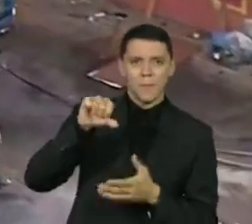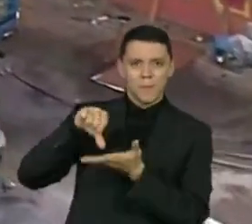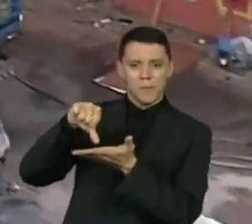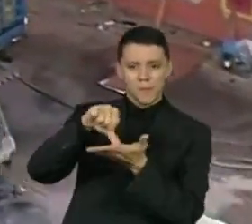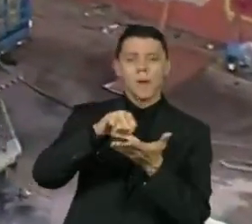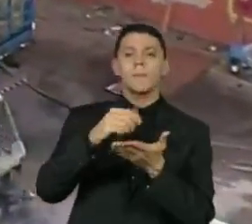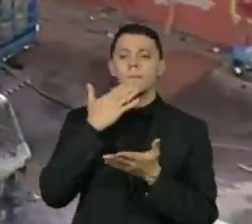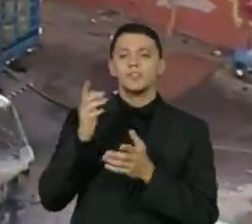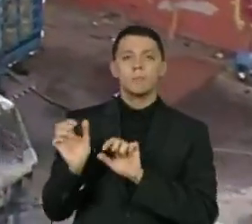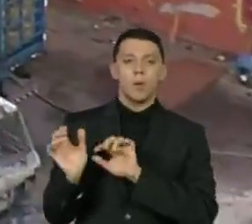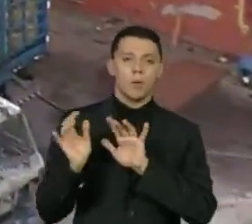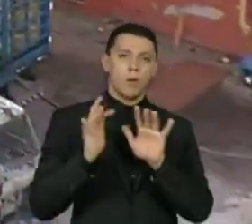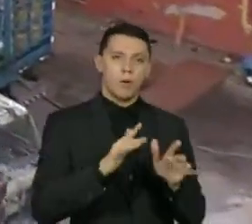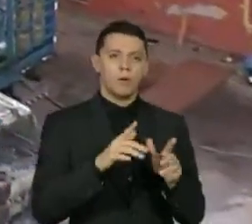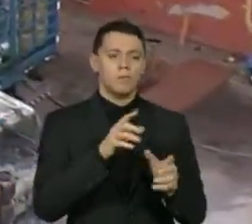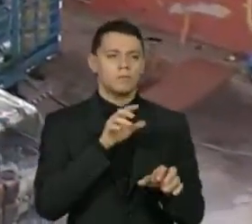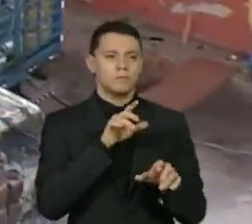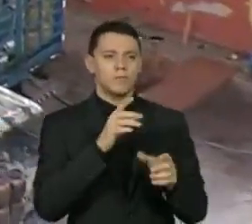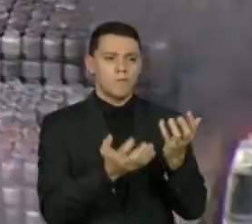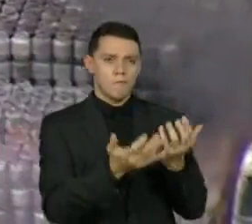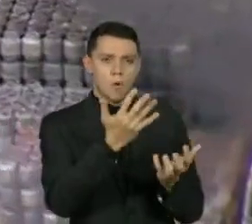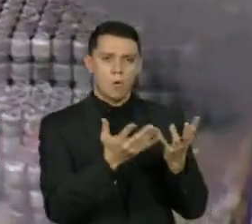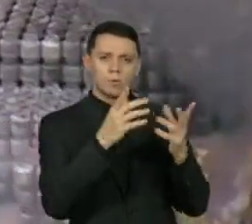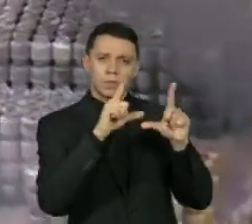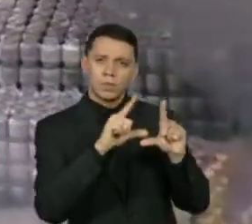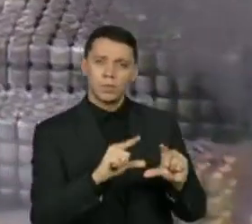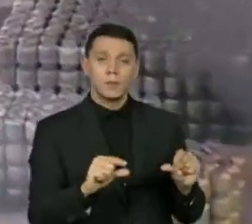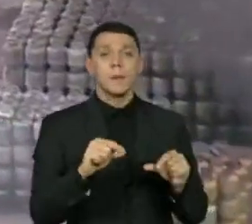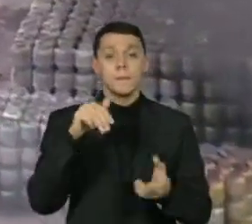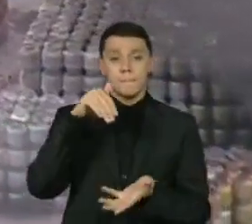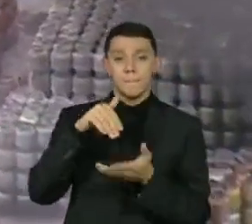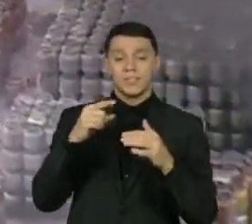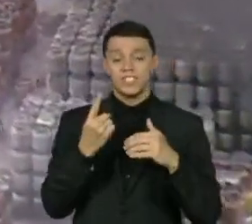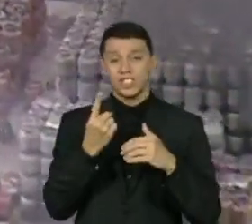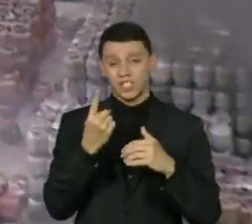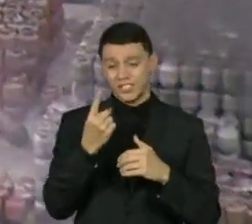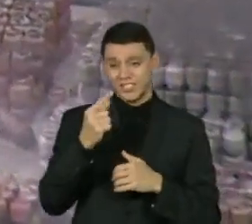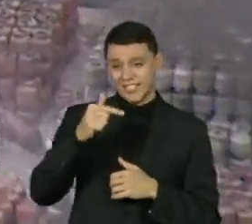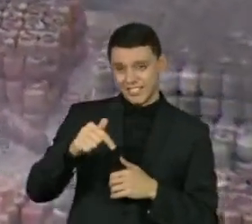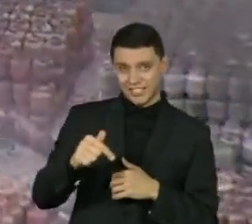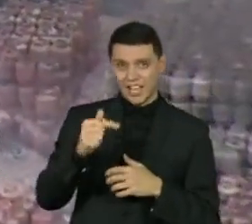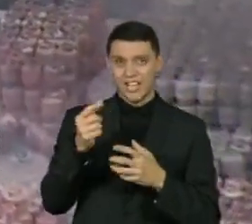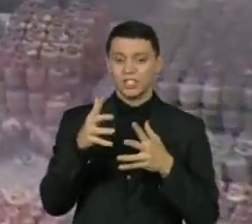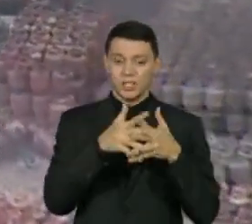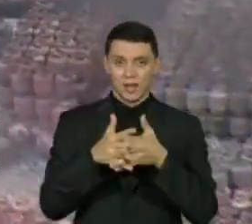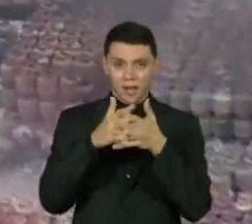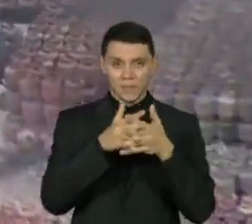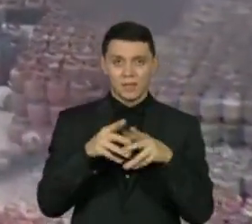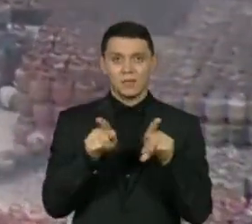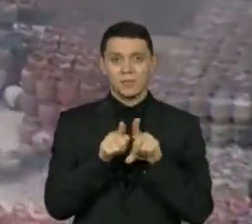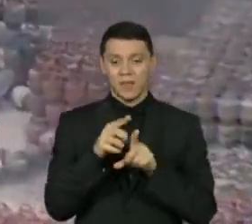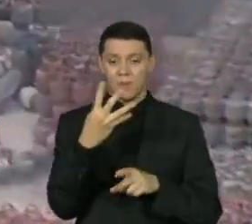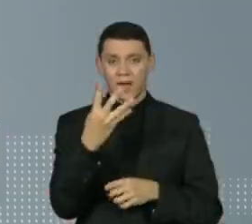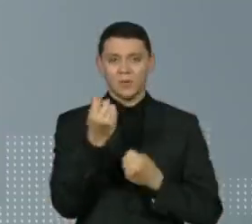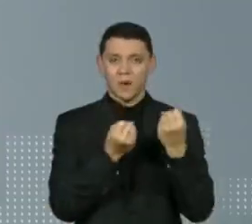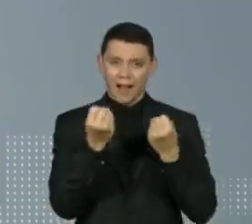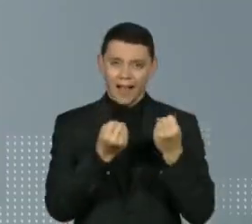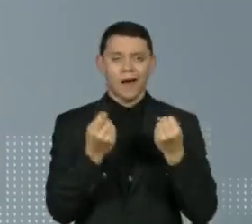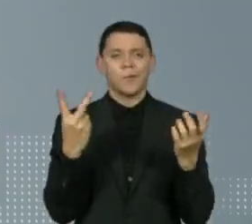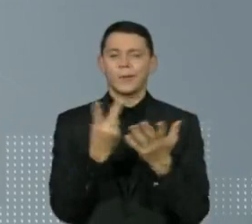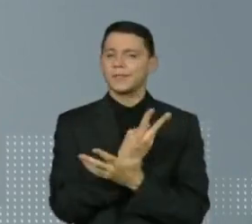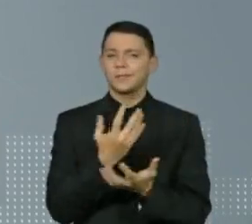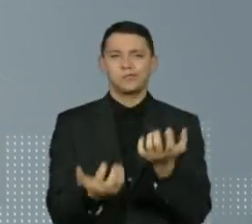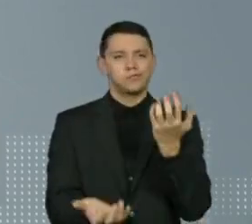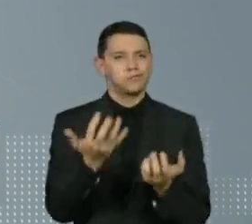combater as chamas pelo menos 17 caminhões e quatro carros que estavam no estacionamento foram incinerados